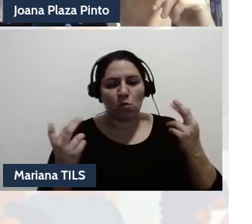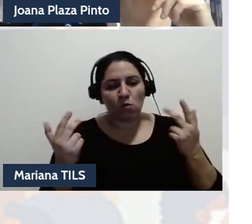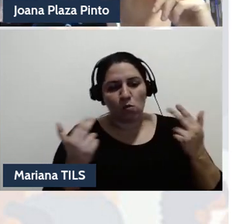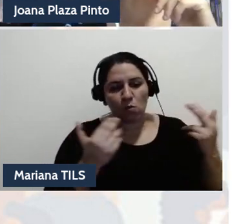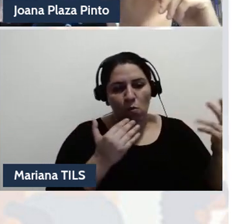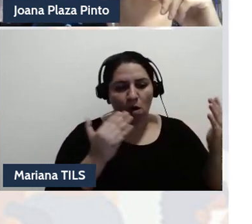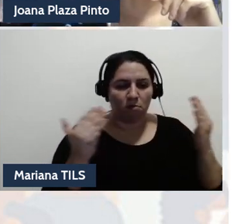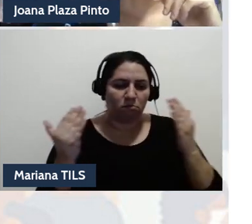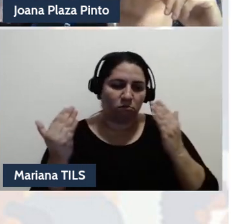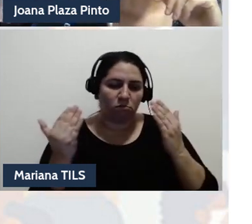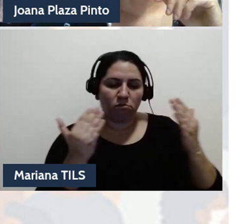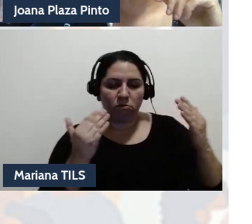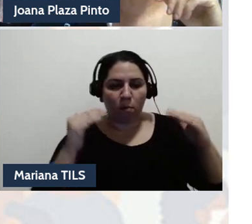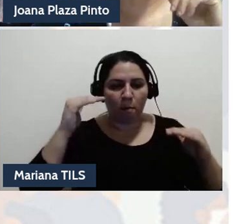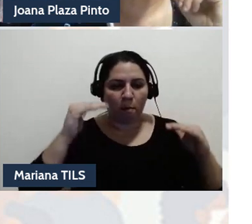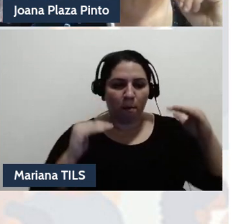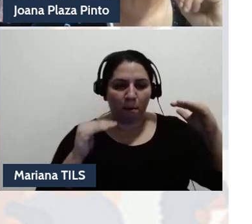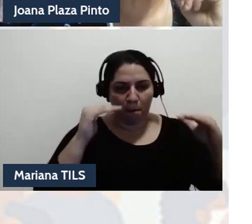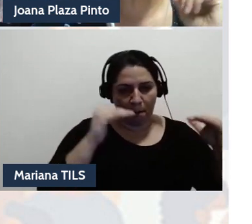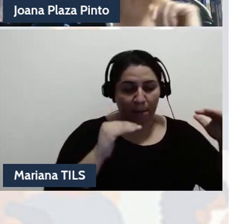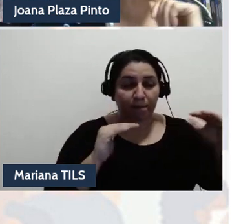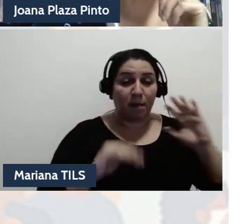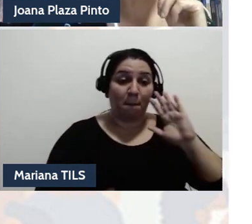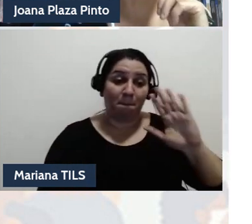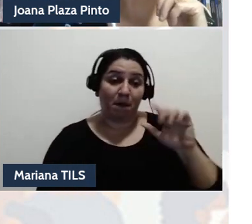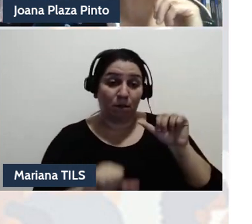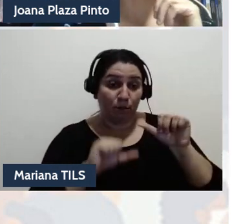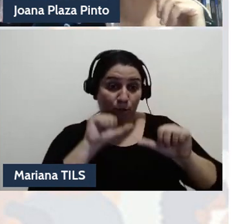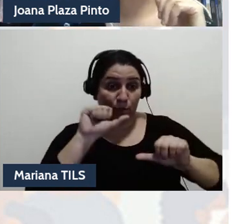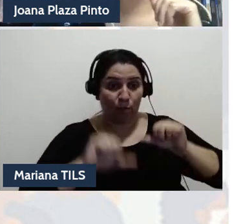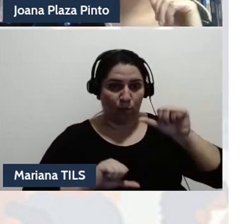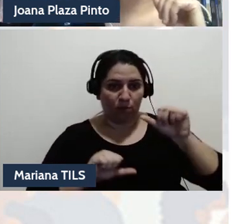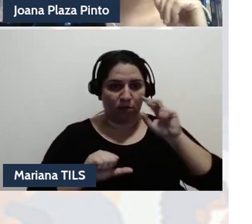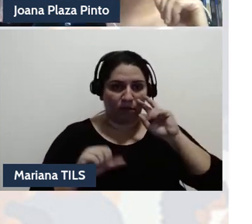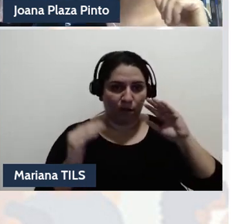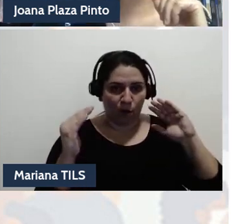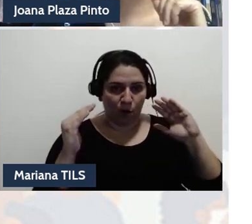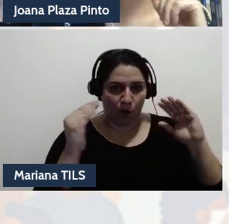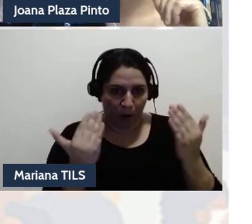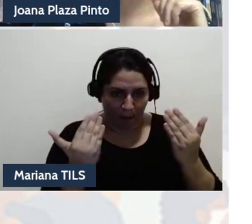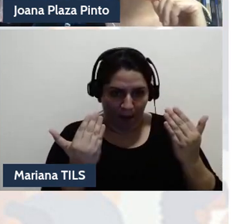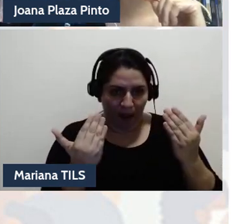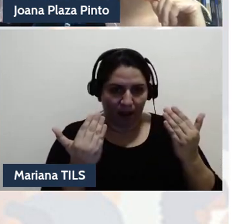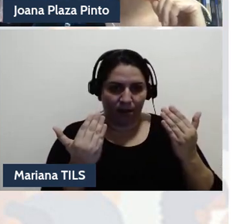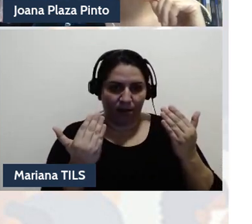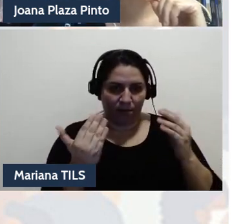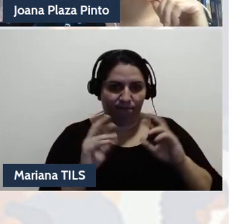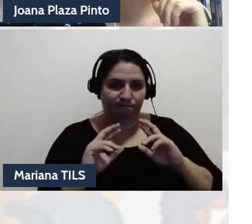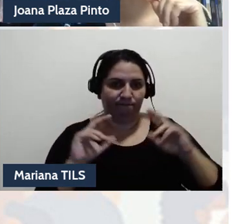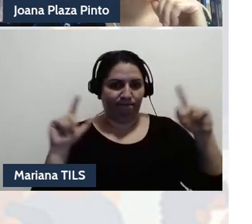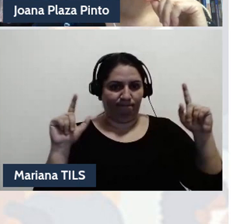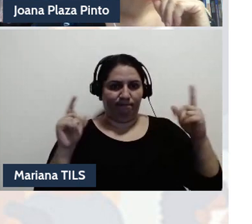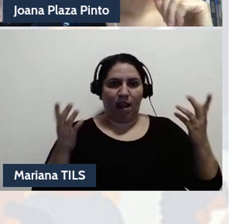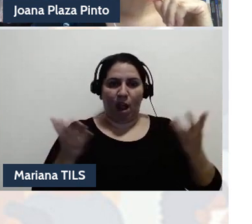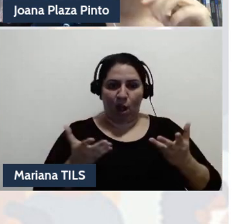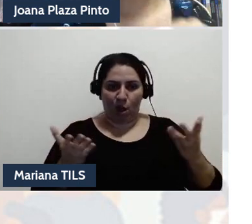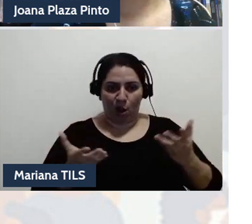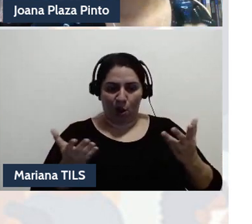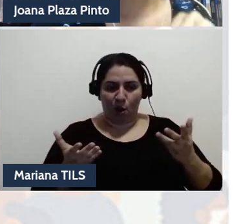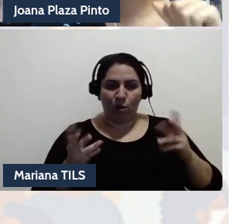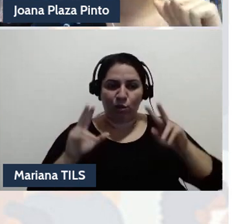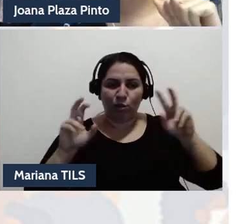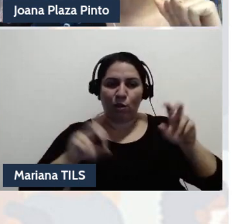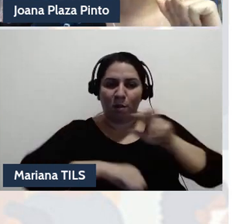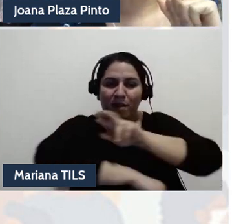quinquênios anteriores. Mas quando eu mudo para cá, a coisa ficou muito diferente, né?